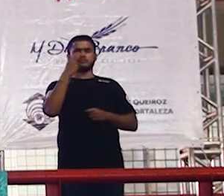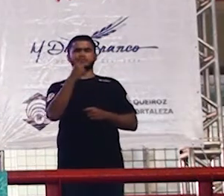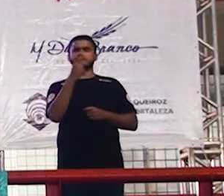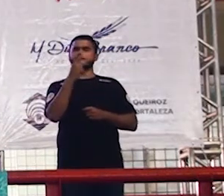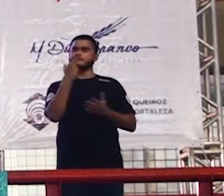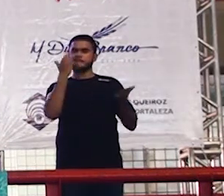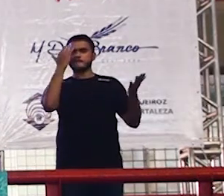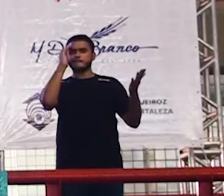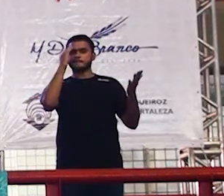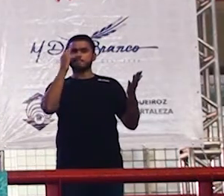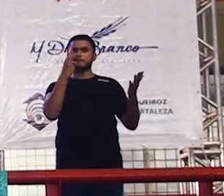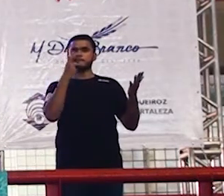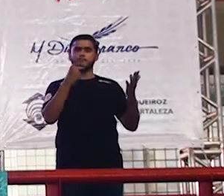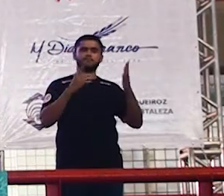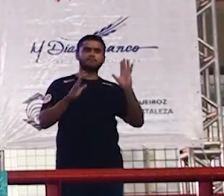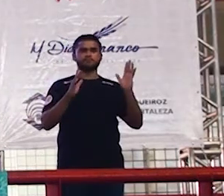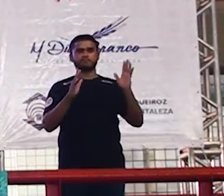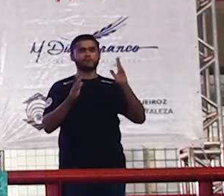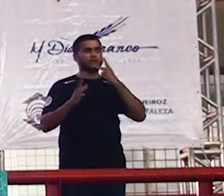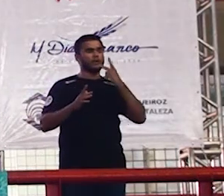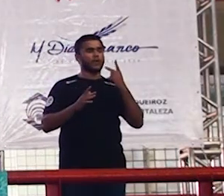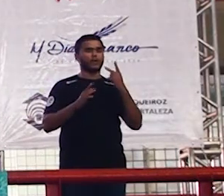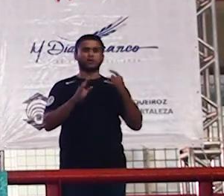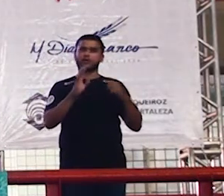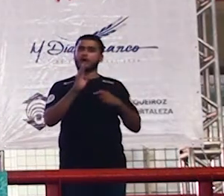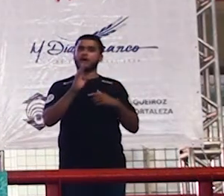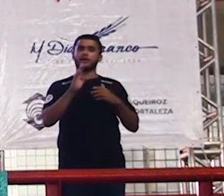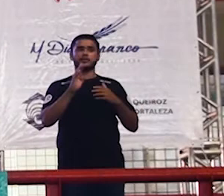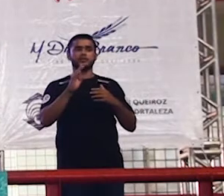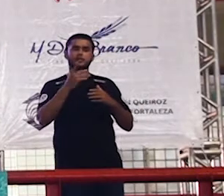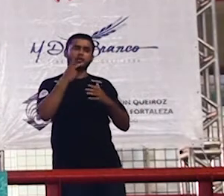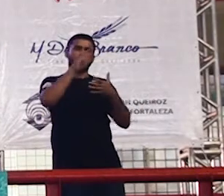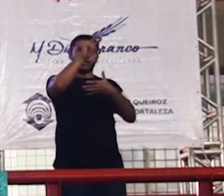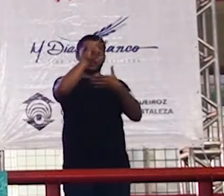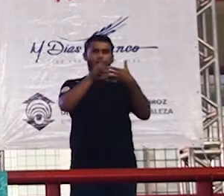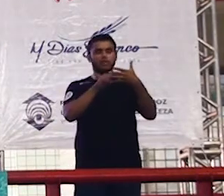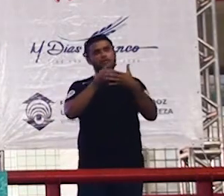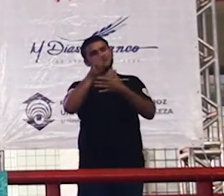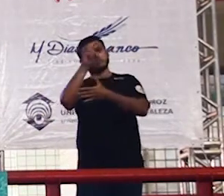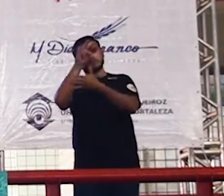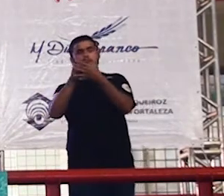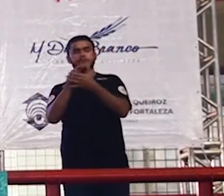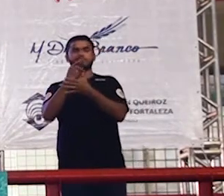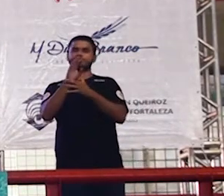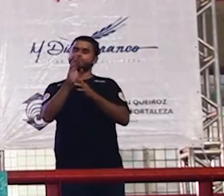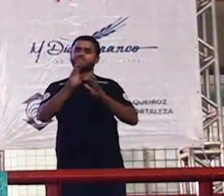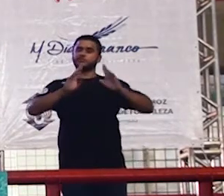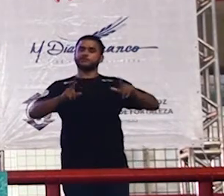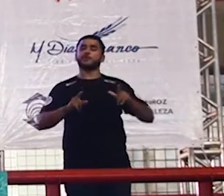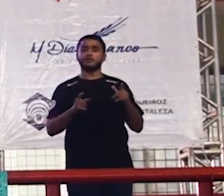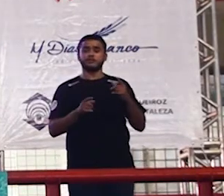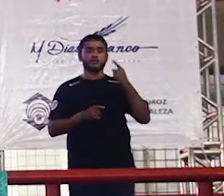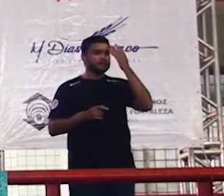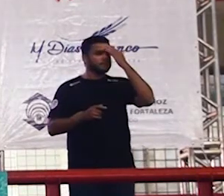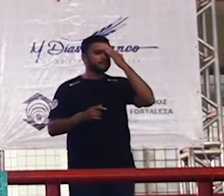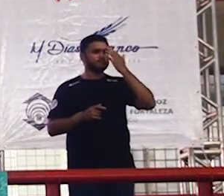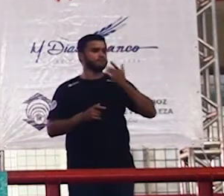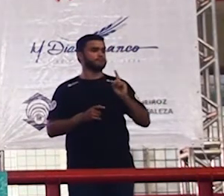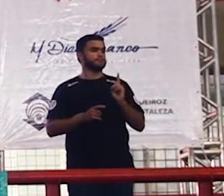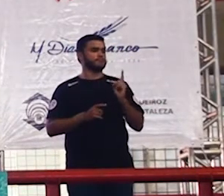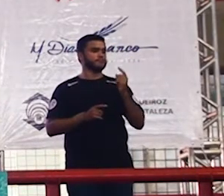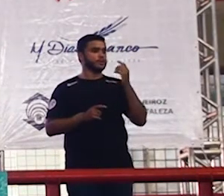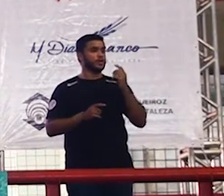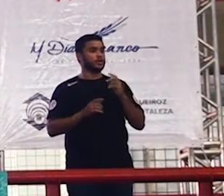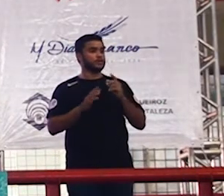me permite a construção de um duplo sentido. Eu posso ter duas leituras diferentes. E muitas